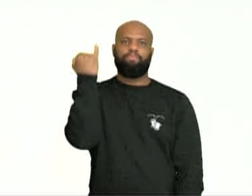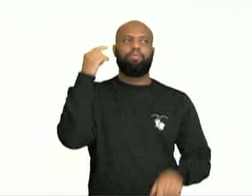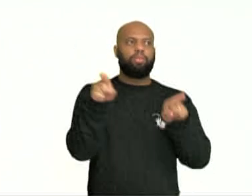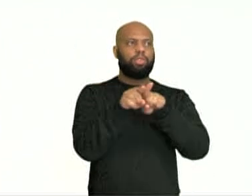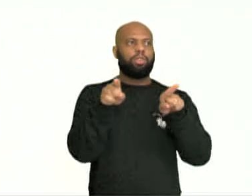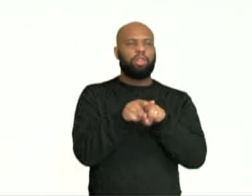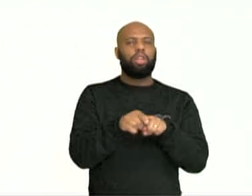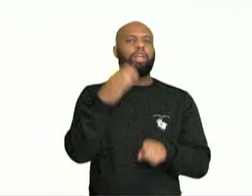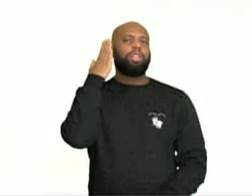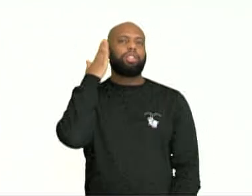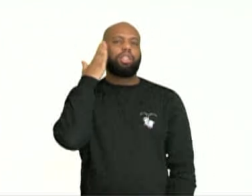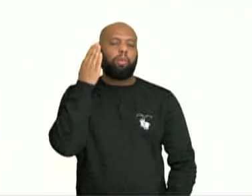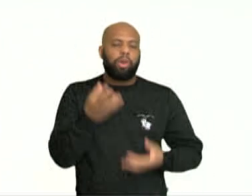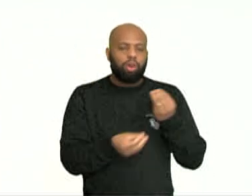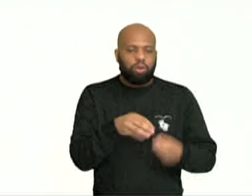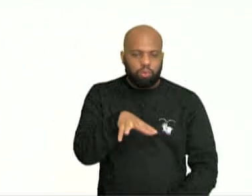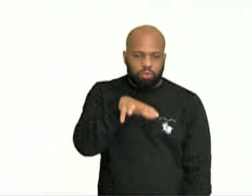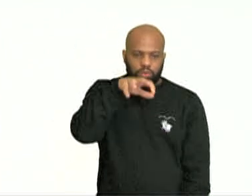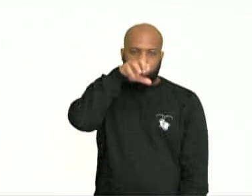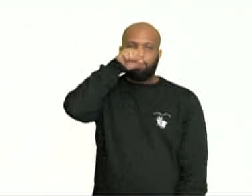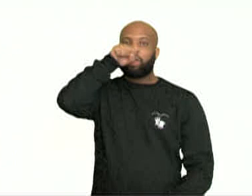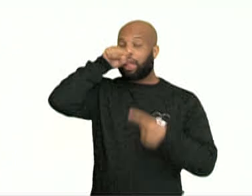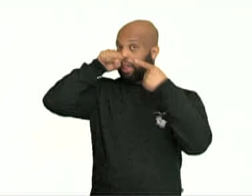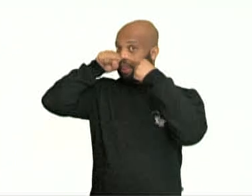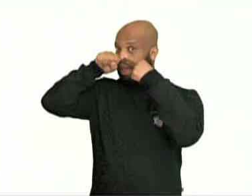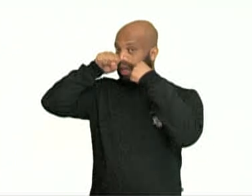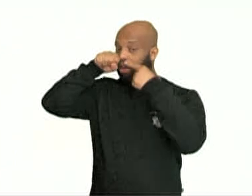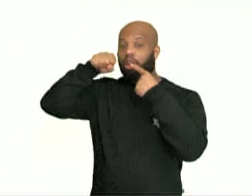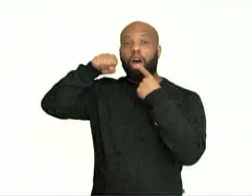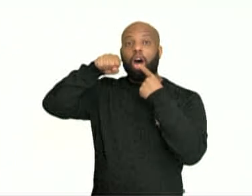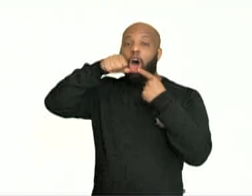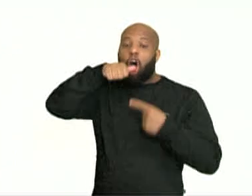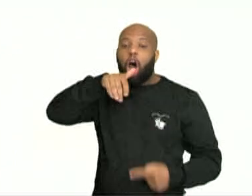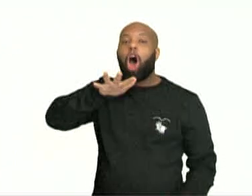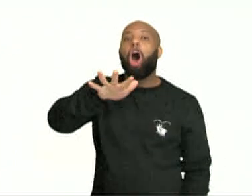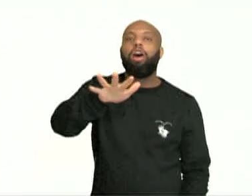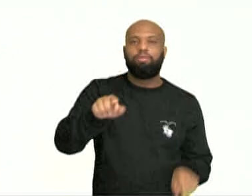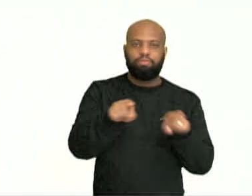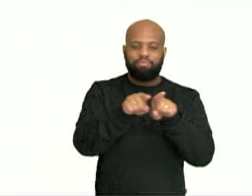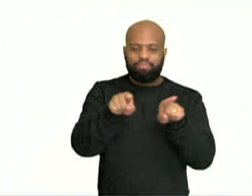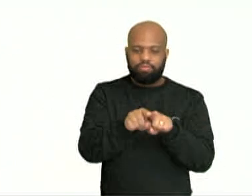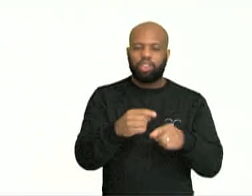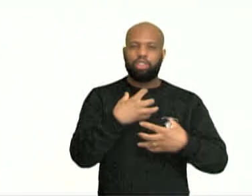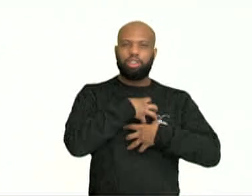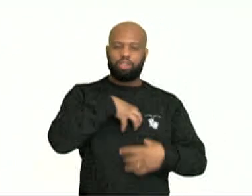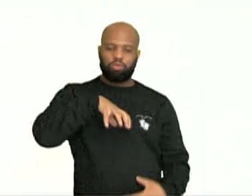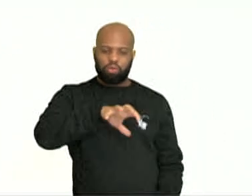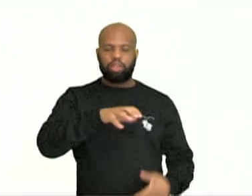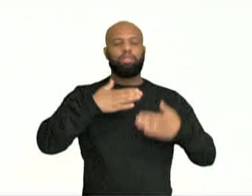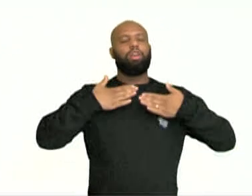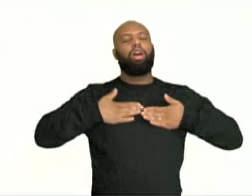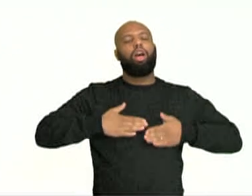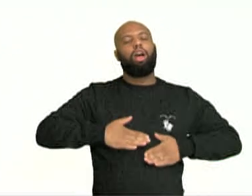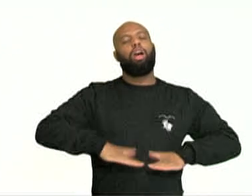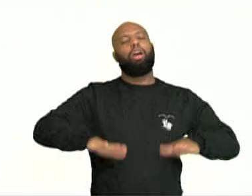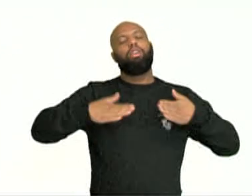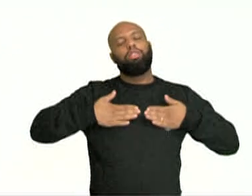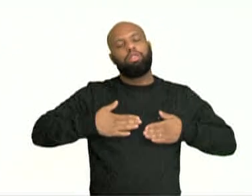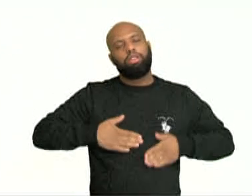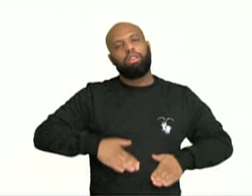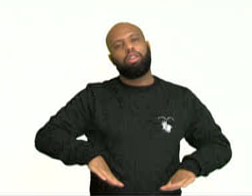sabermos pausar a inspiração pelo nariz, a expiração pela boca, de uma forma calma, de uma